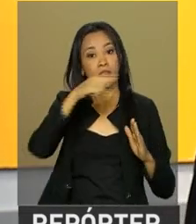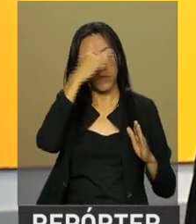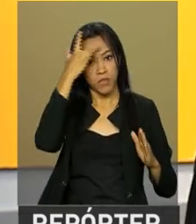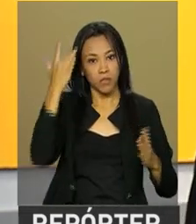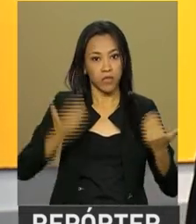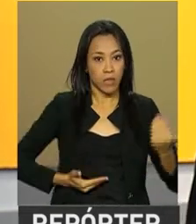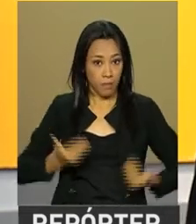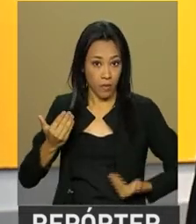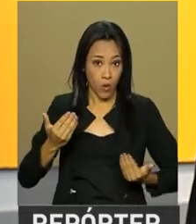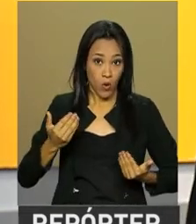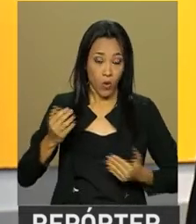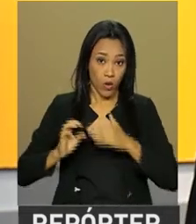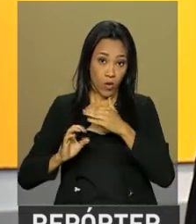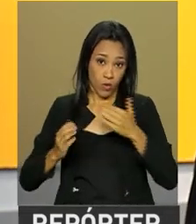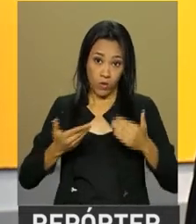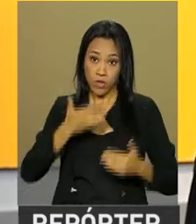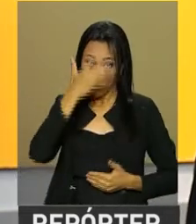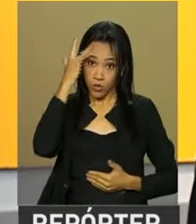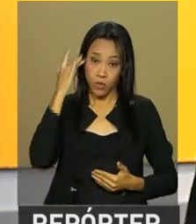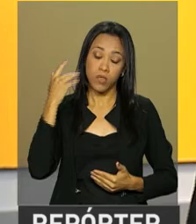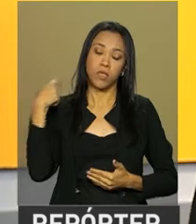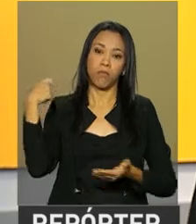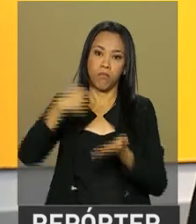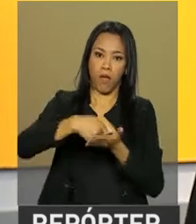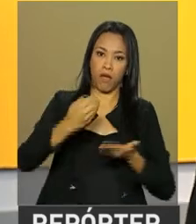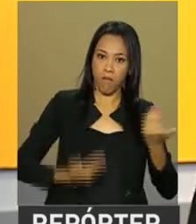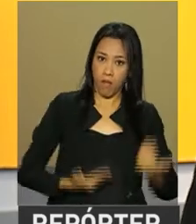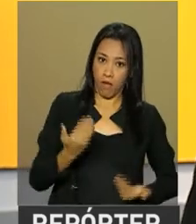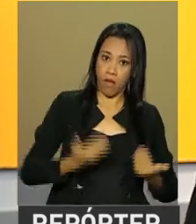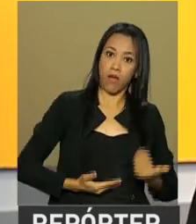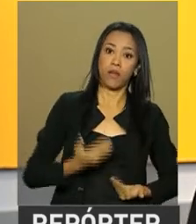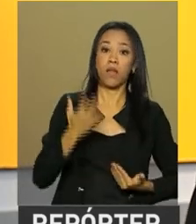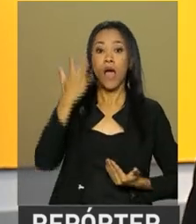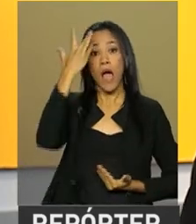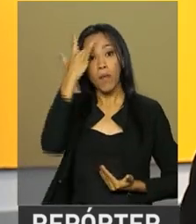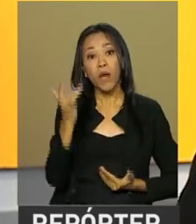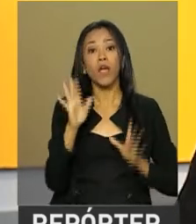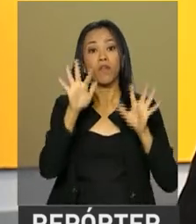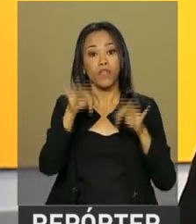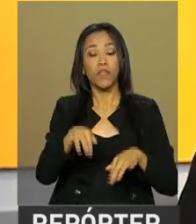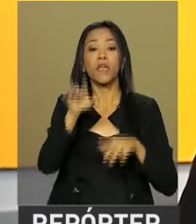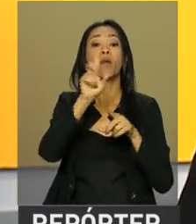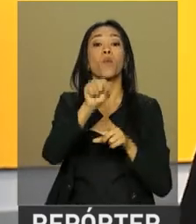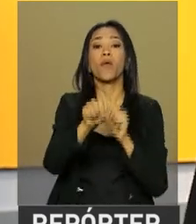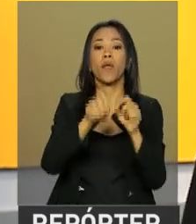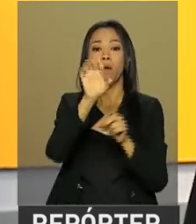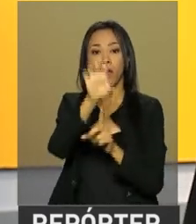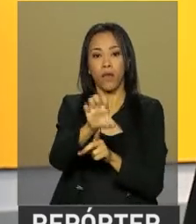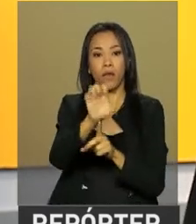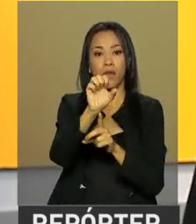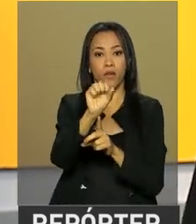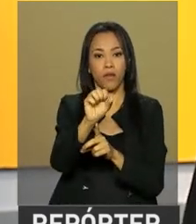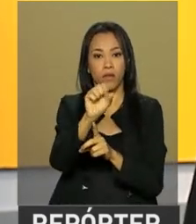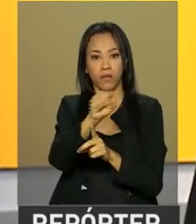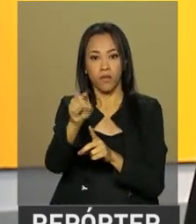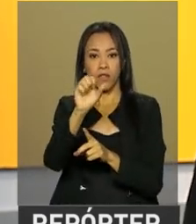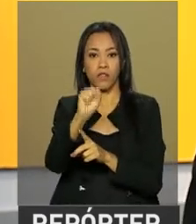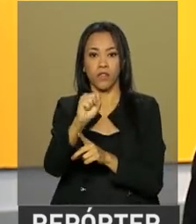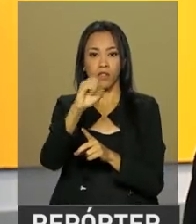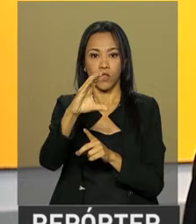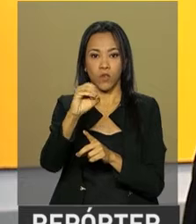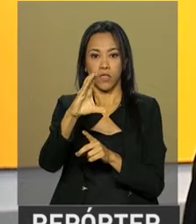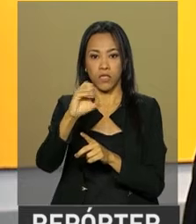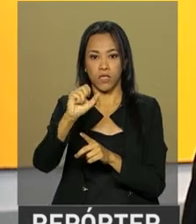pagarem o e social referente a maio termina amanhã 7 de junho o documento reúne em uma única